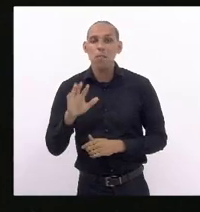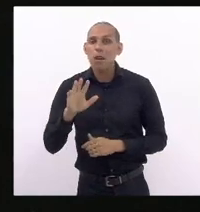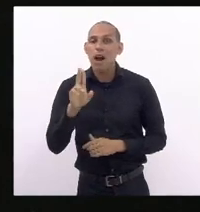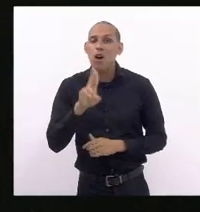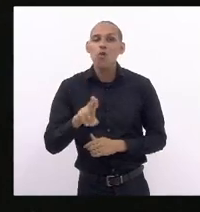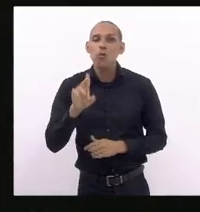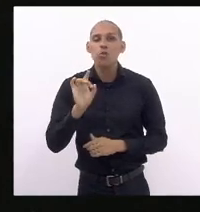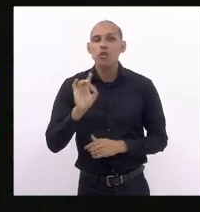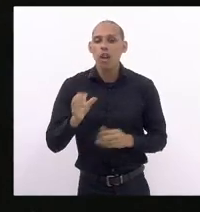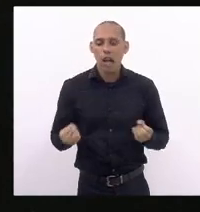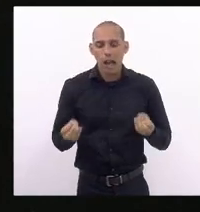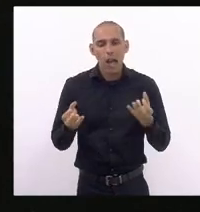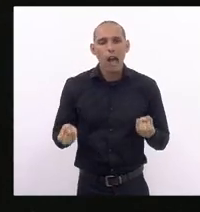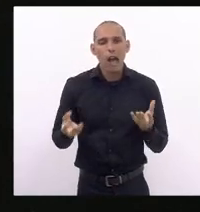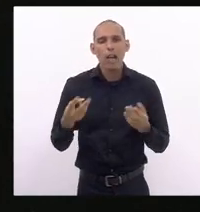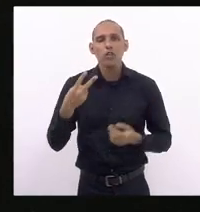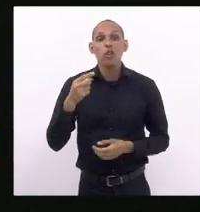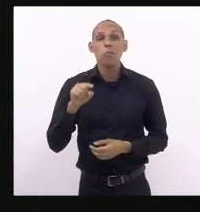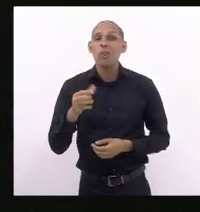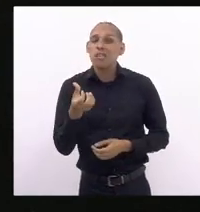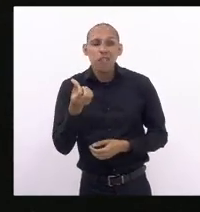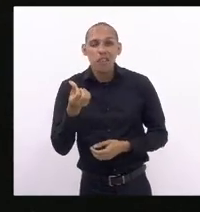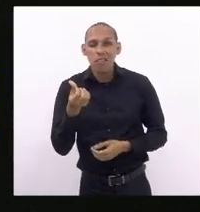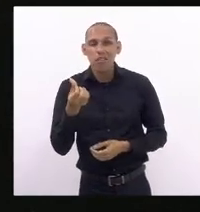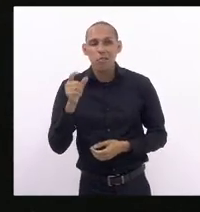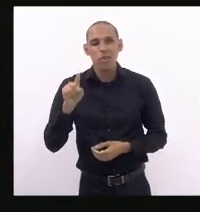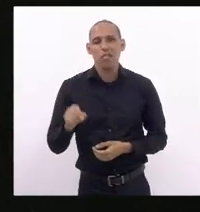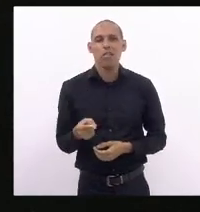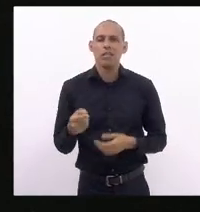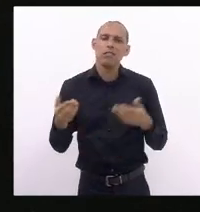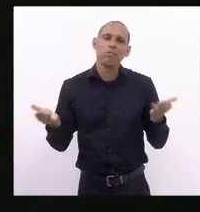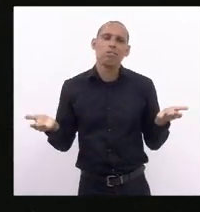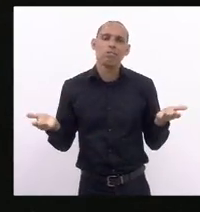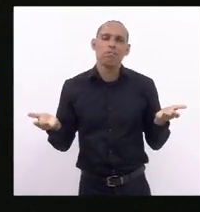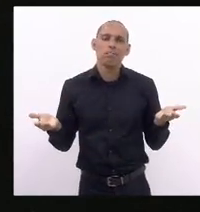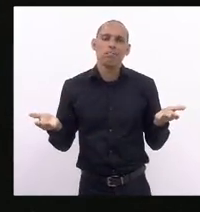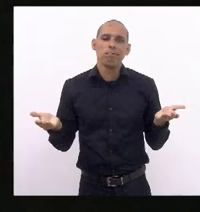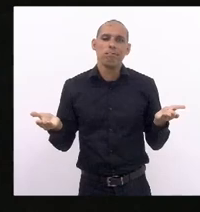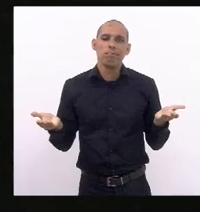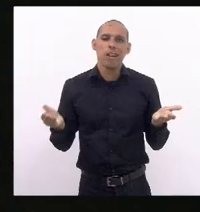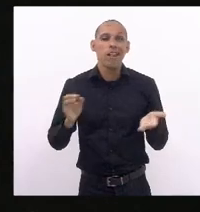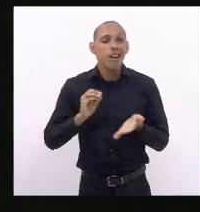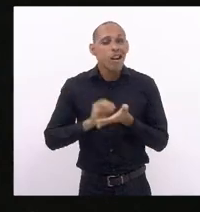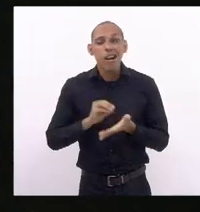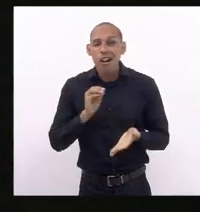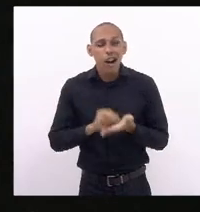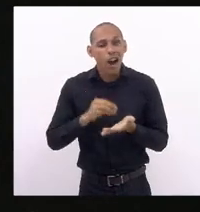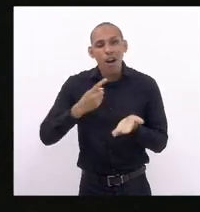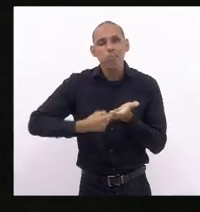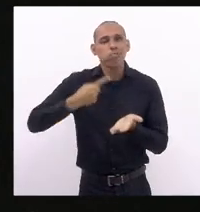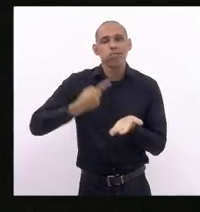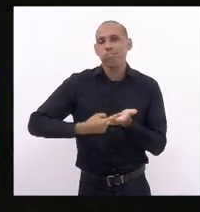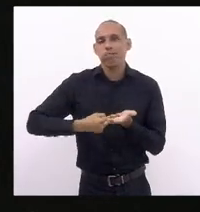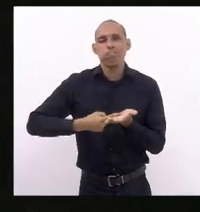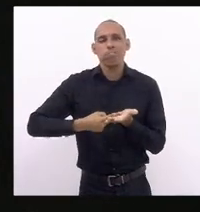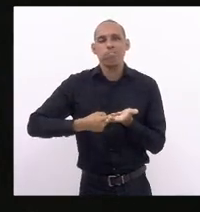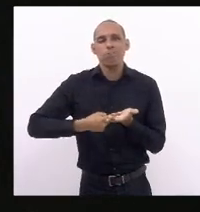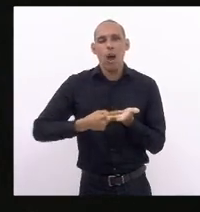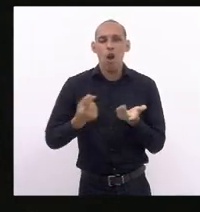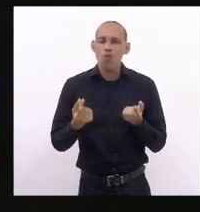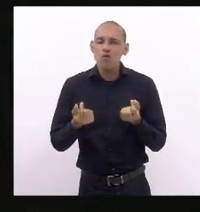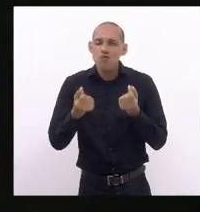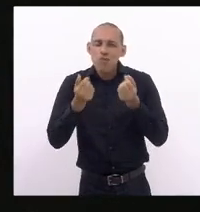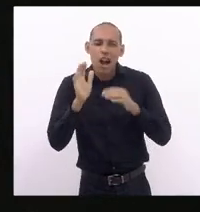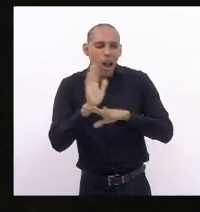só foram gastos 2,6. Assim sendo, a ausência desse compromisso financeiro, né,